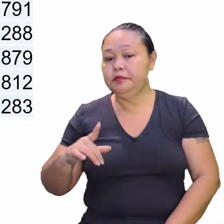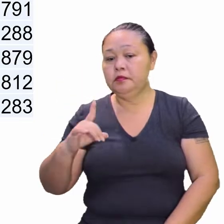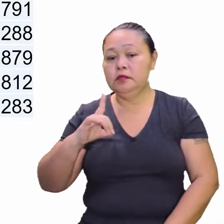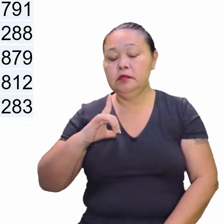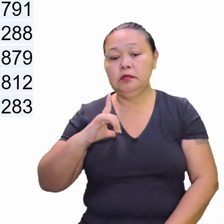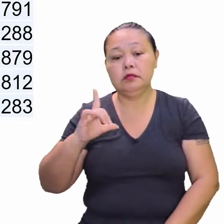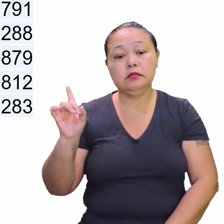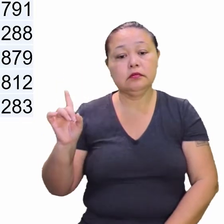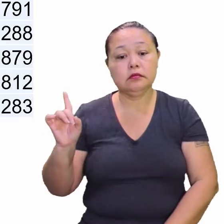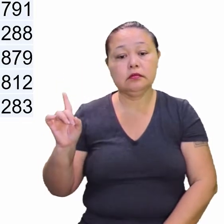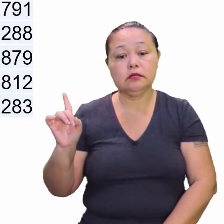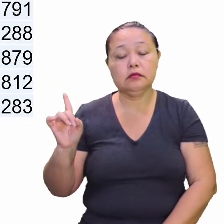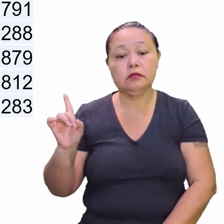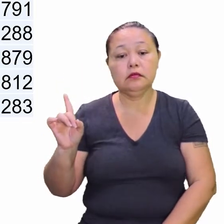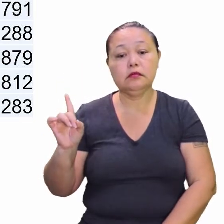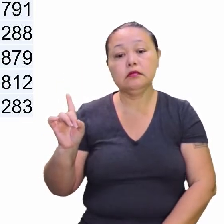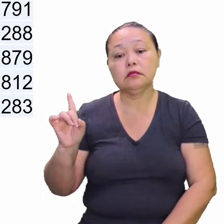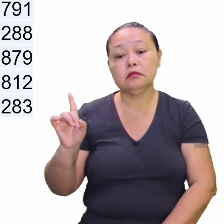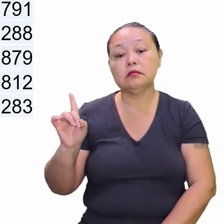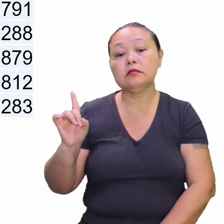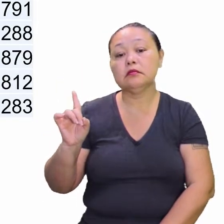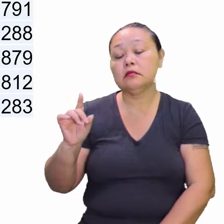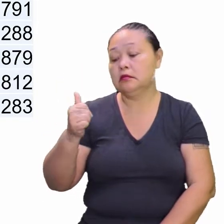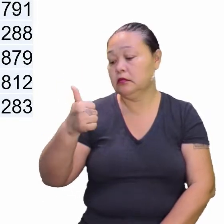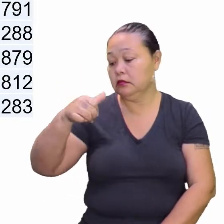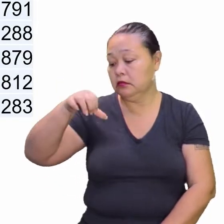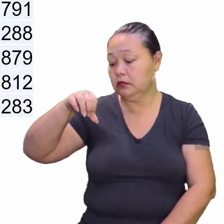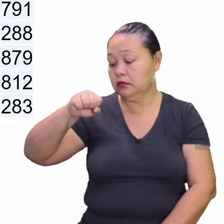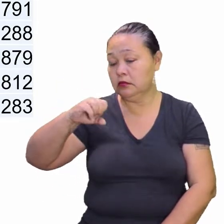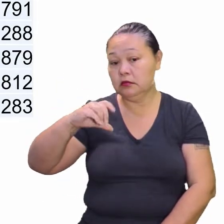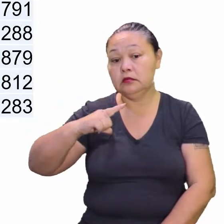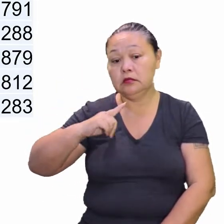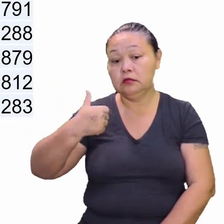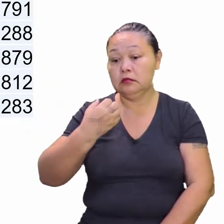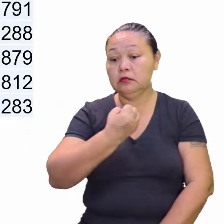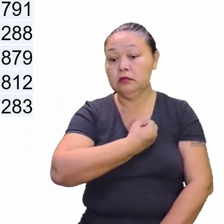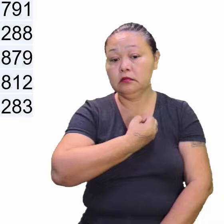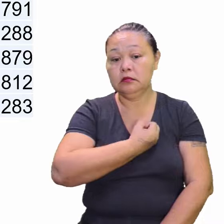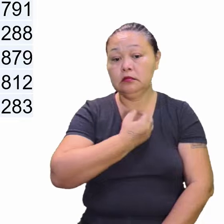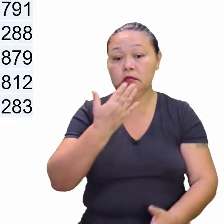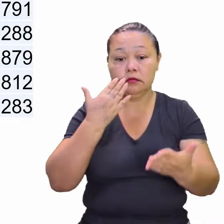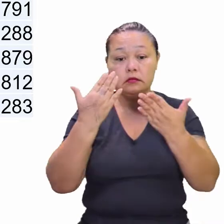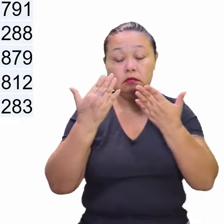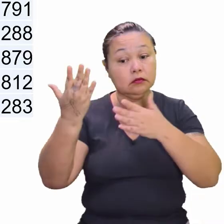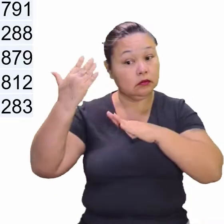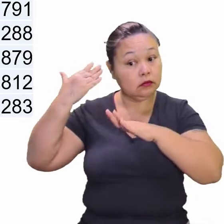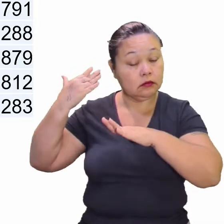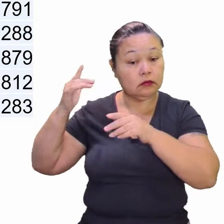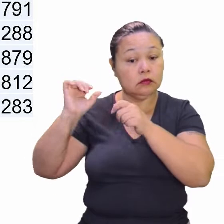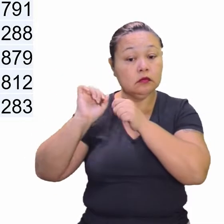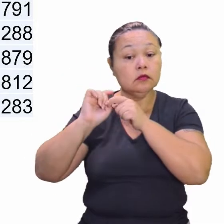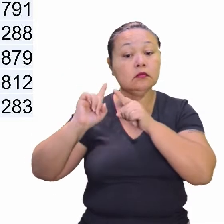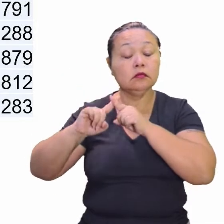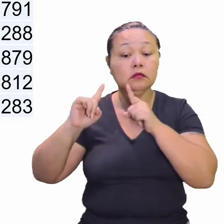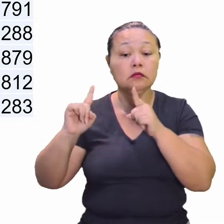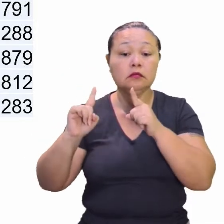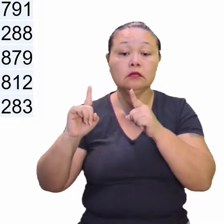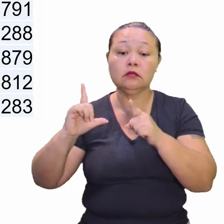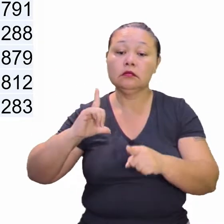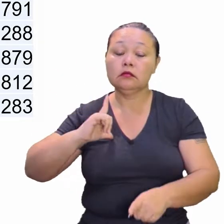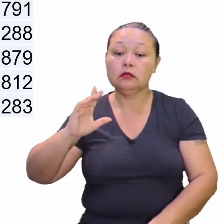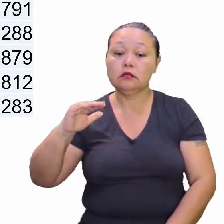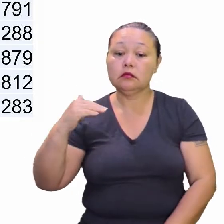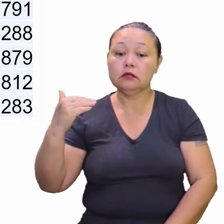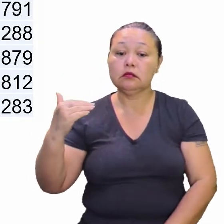Você tem, em 1980, né, um número fixo que não dá de comparar com o passado. No entanto, a gente